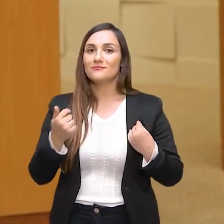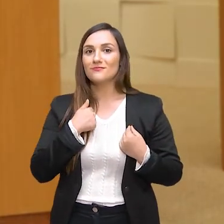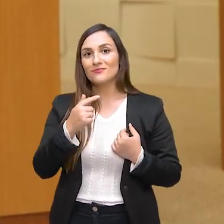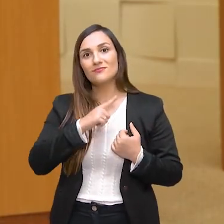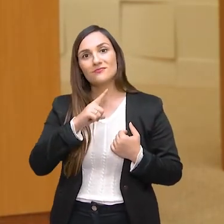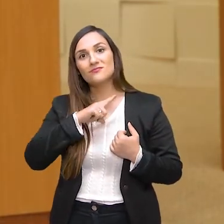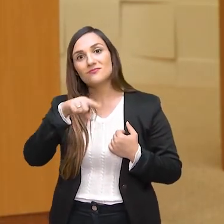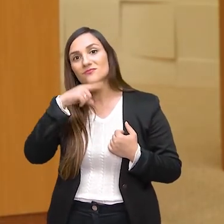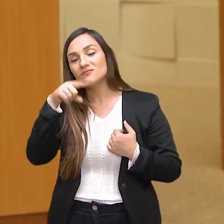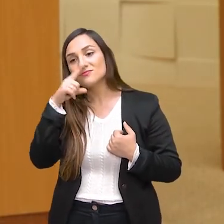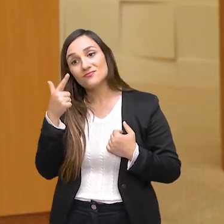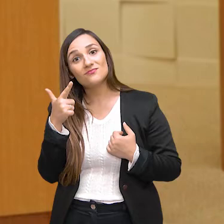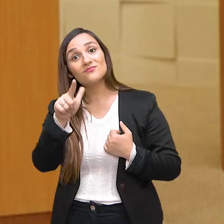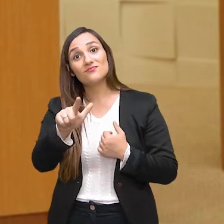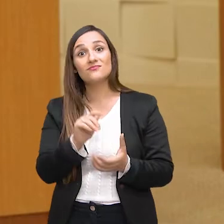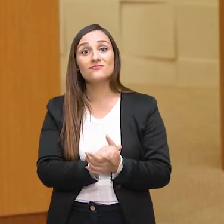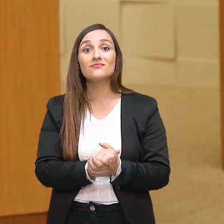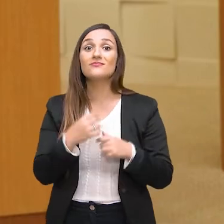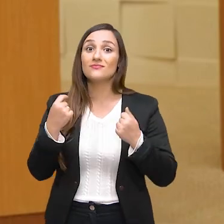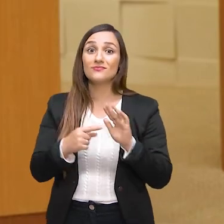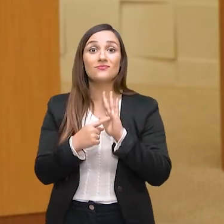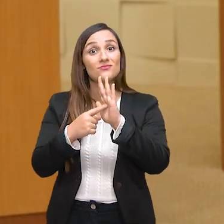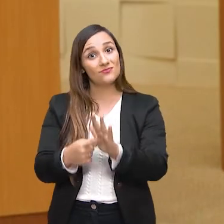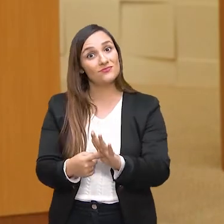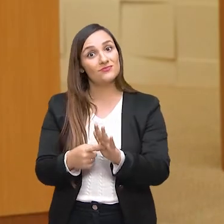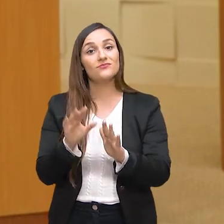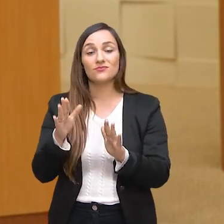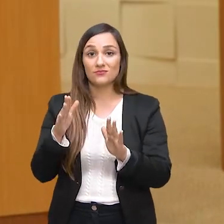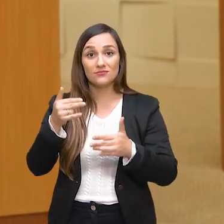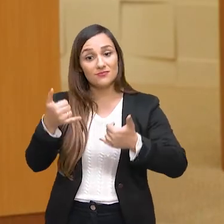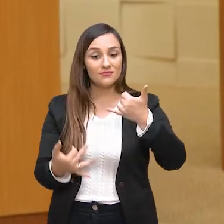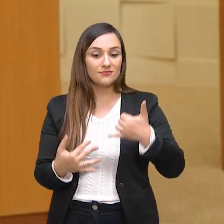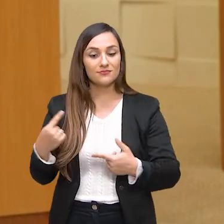que precisa ser lançada uma luz, né? Já que a gente está